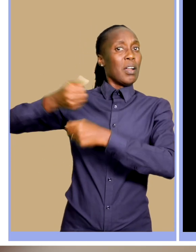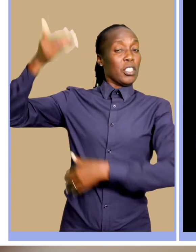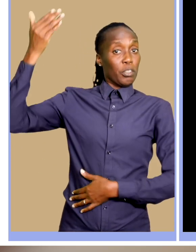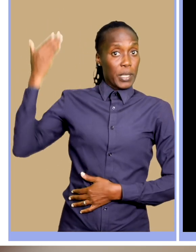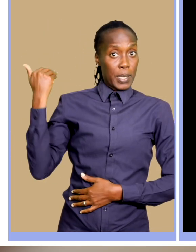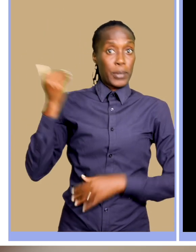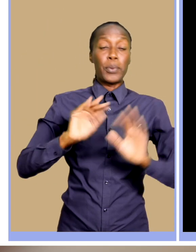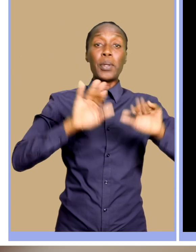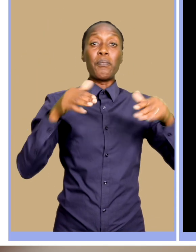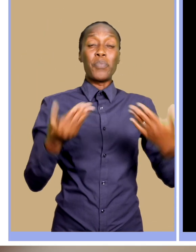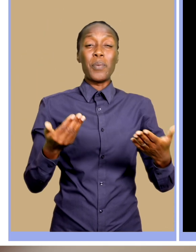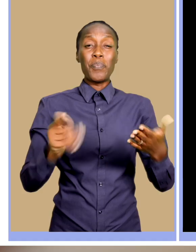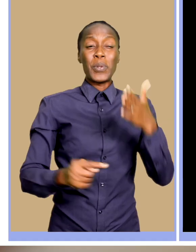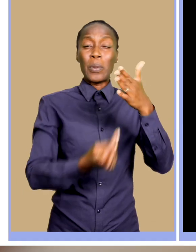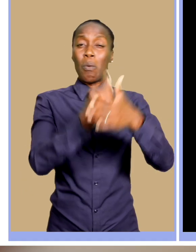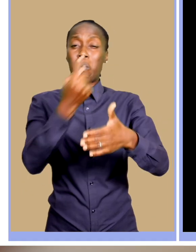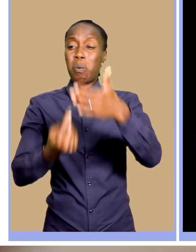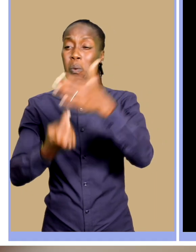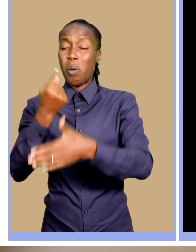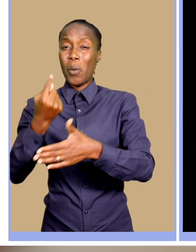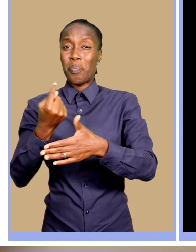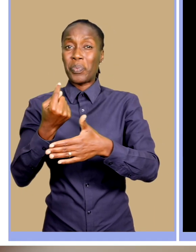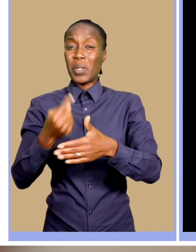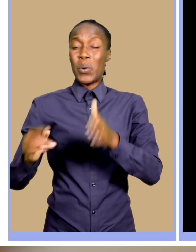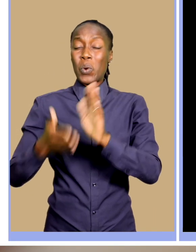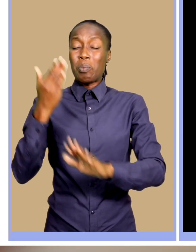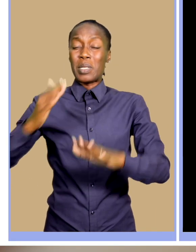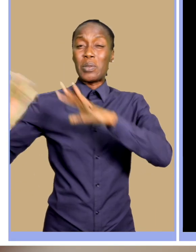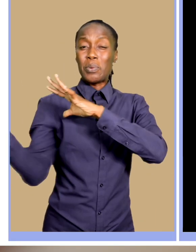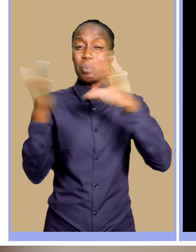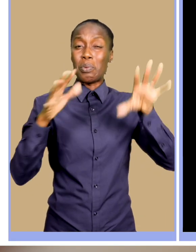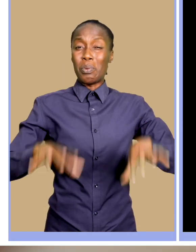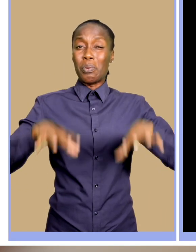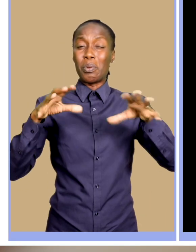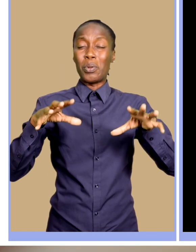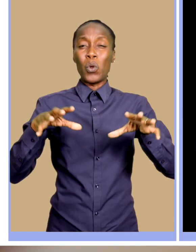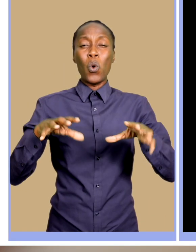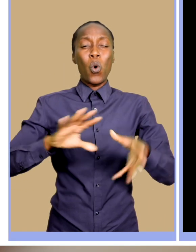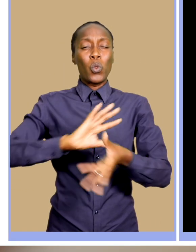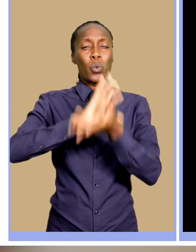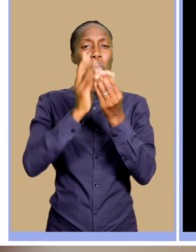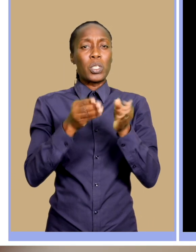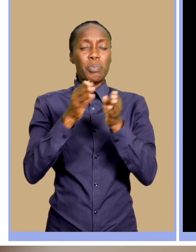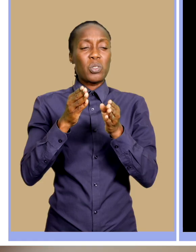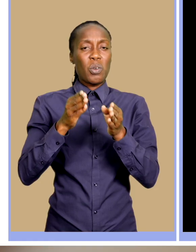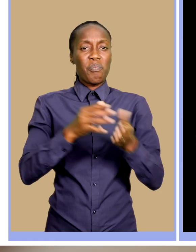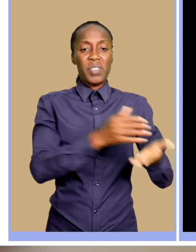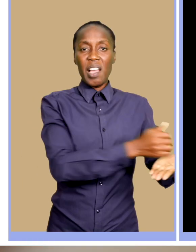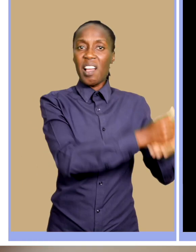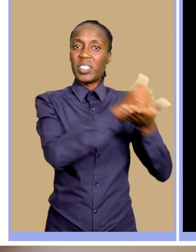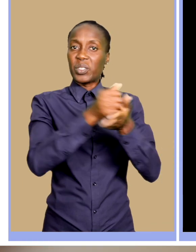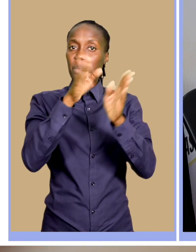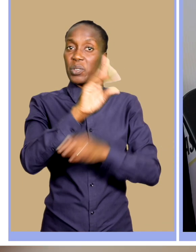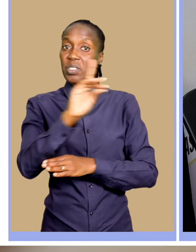deficiência físico-motora está ali com a sua cadeira de rodas, né? Mas não é empurrado, depois chega no meio